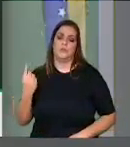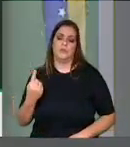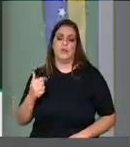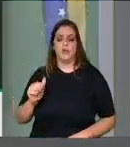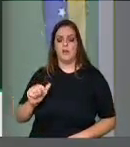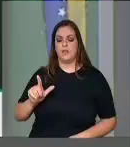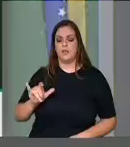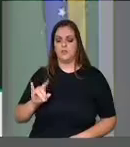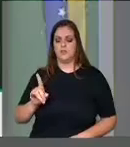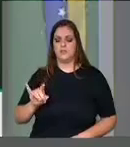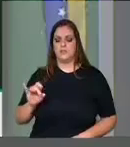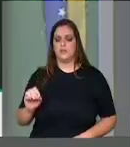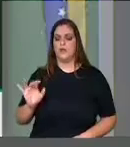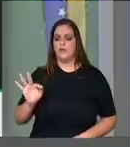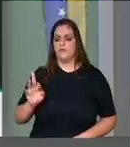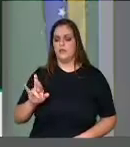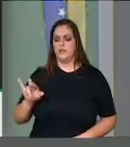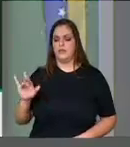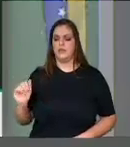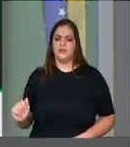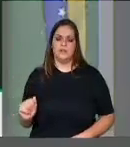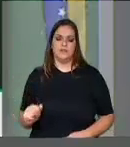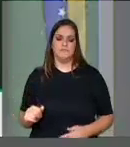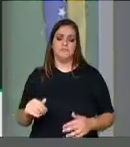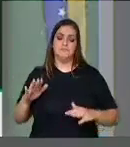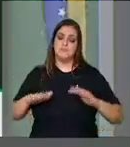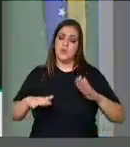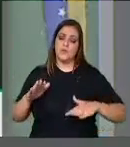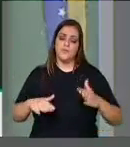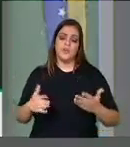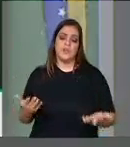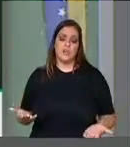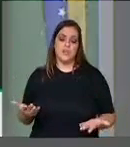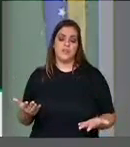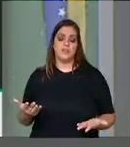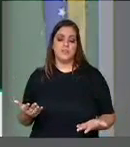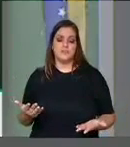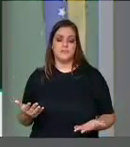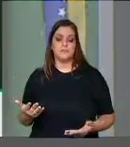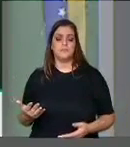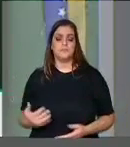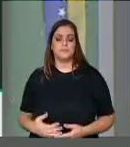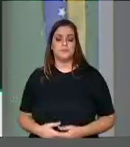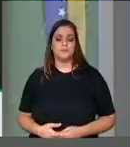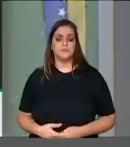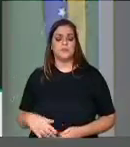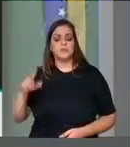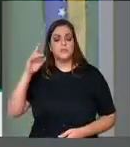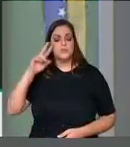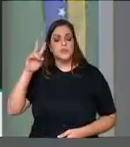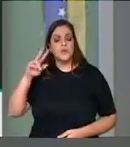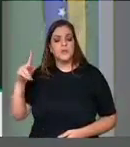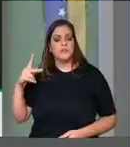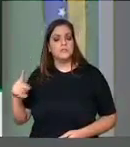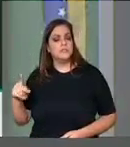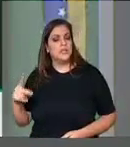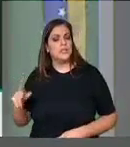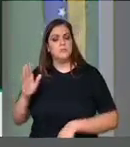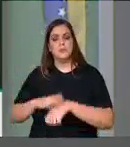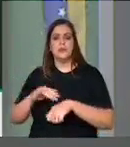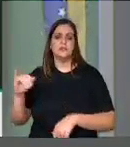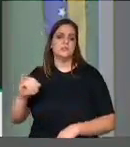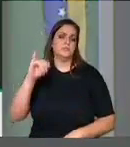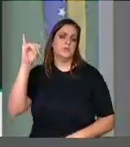Oliveiras Ferreira, talvez o seu grande expoente intelectual e acadêmico do século